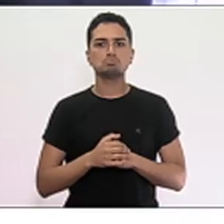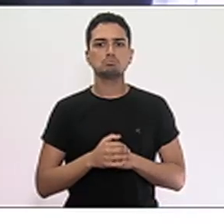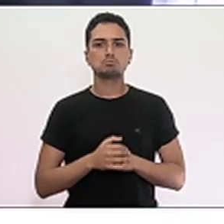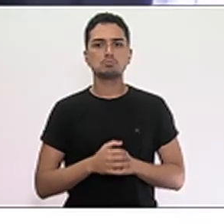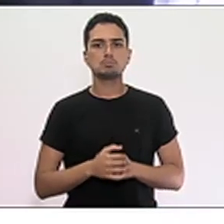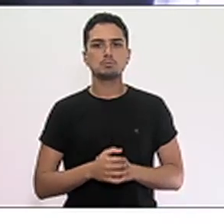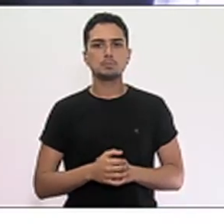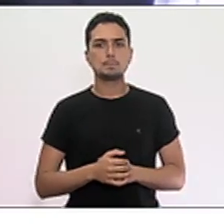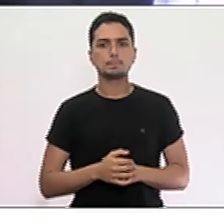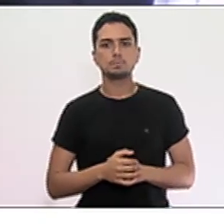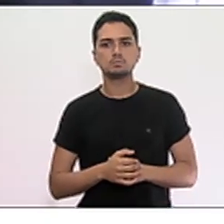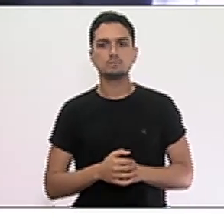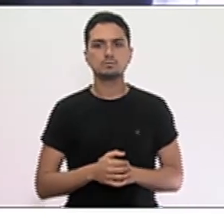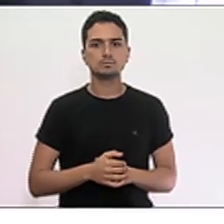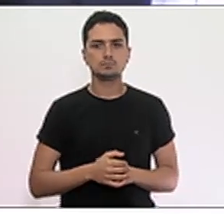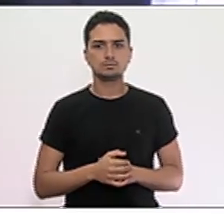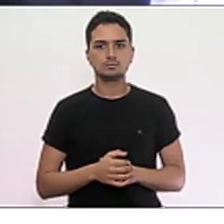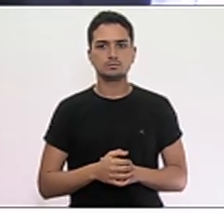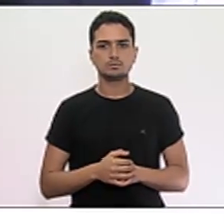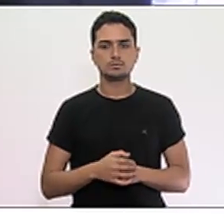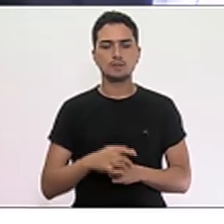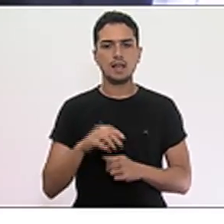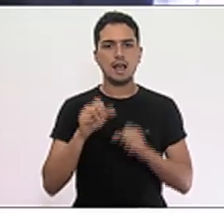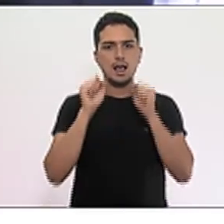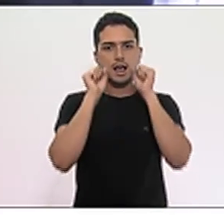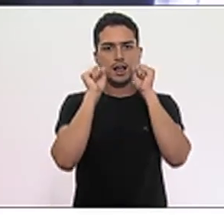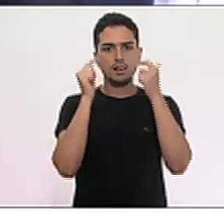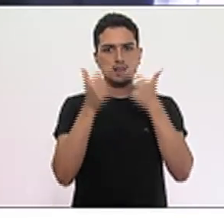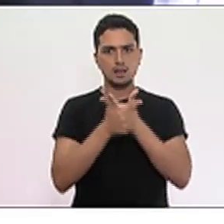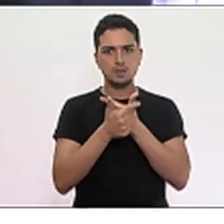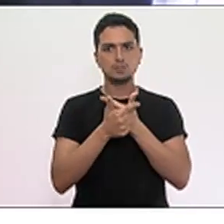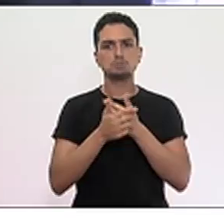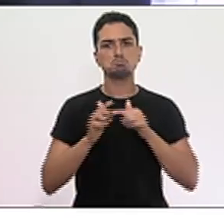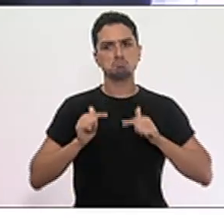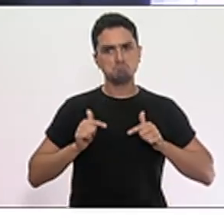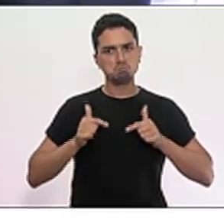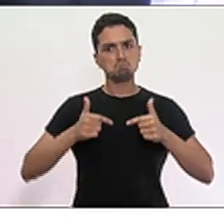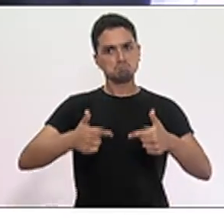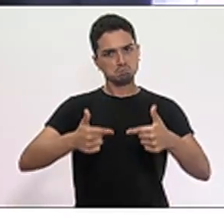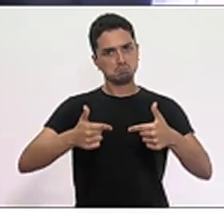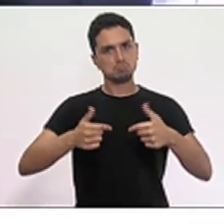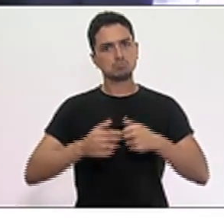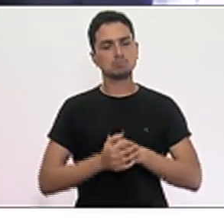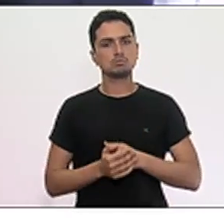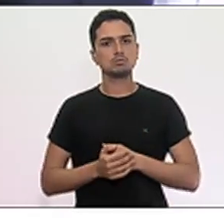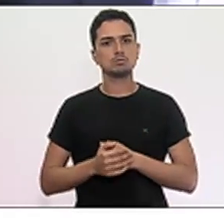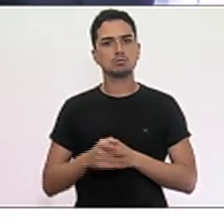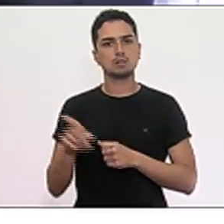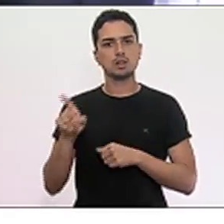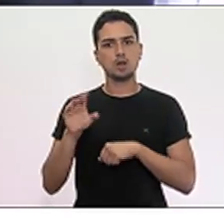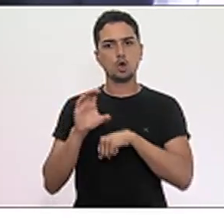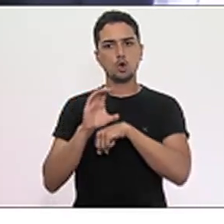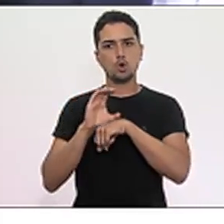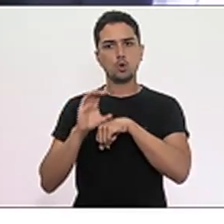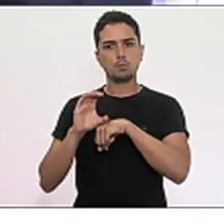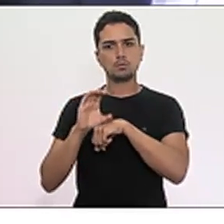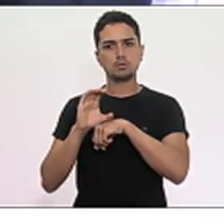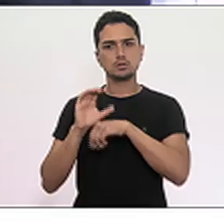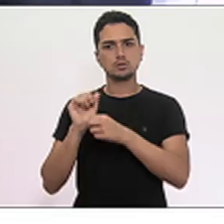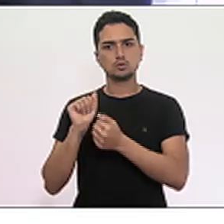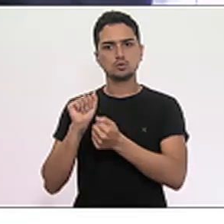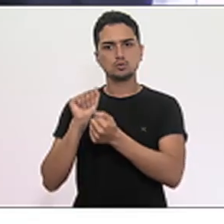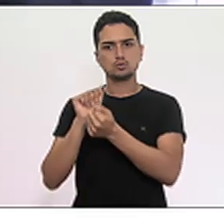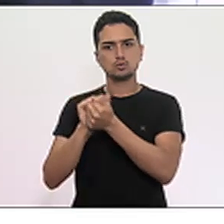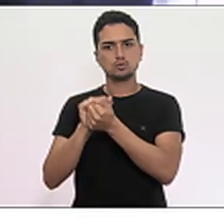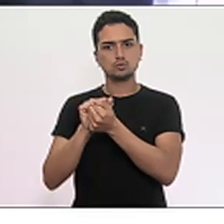esse engajamento da Alerj, porque os comitês de bacias e o Conselho Estadual de